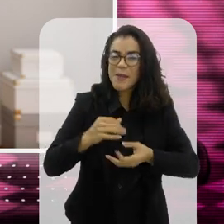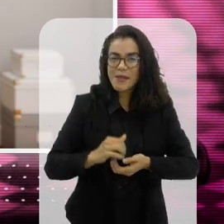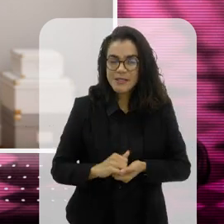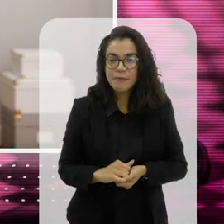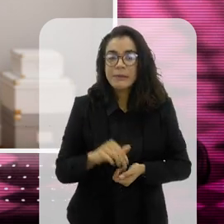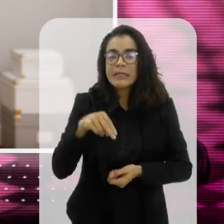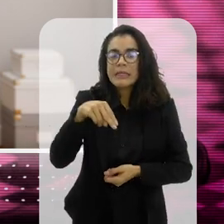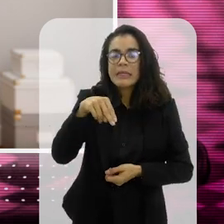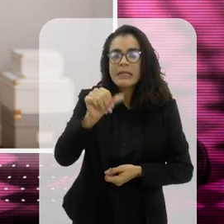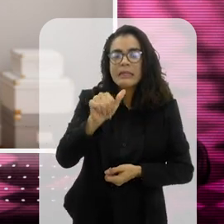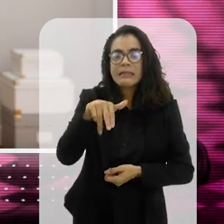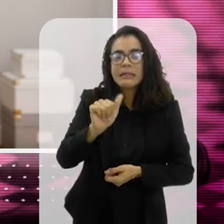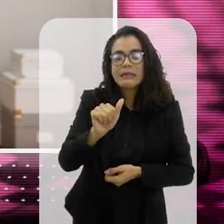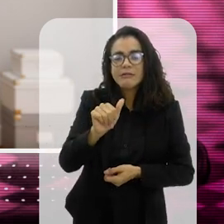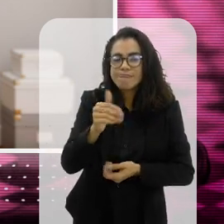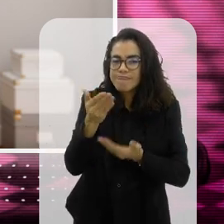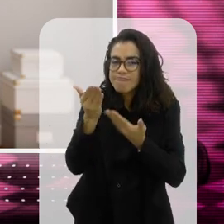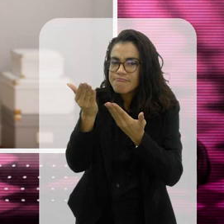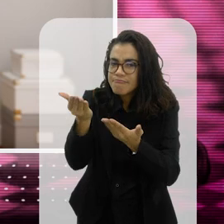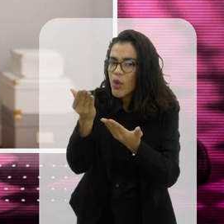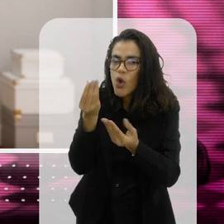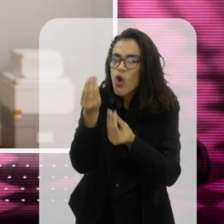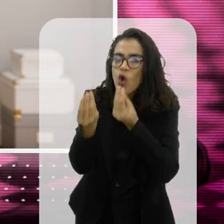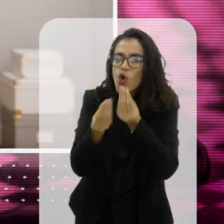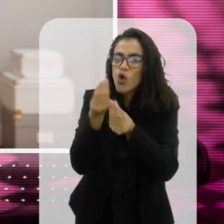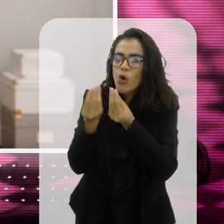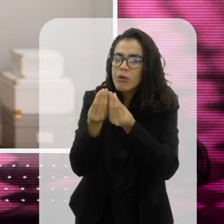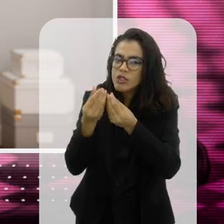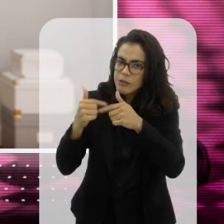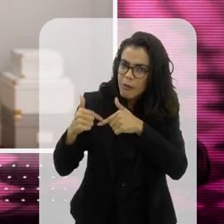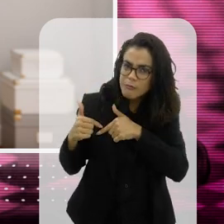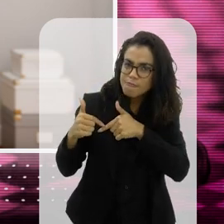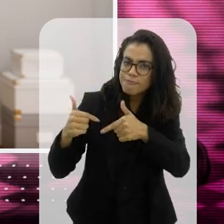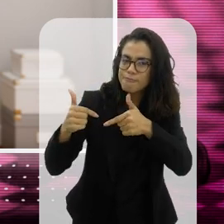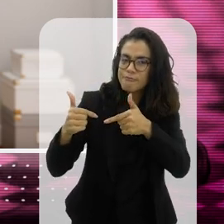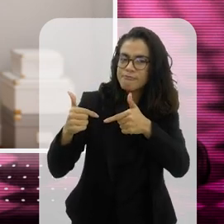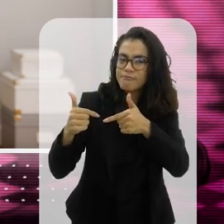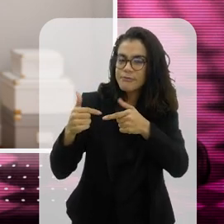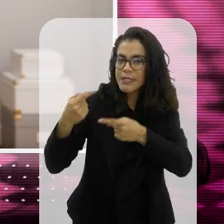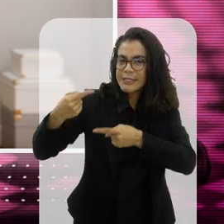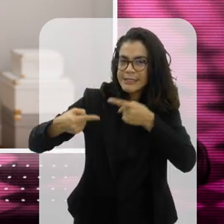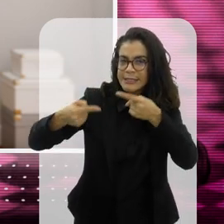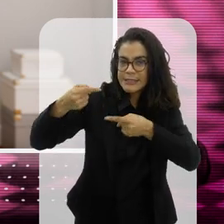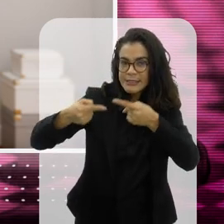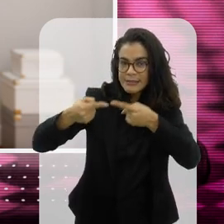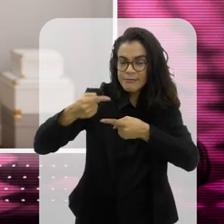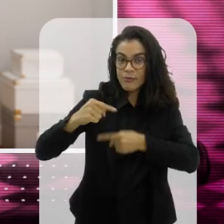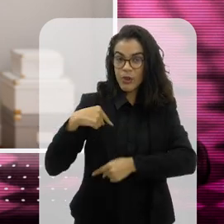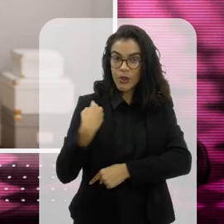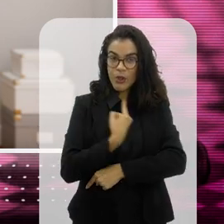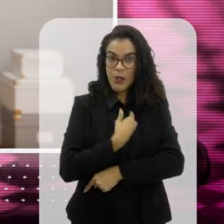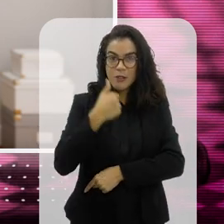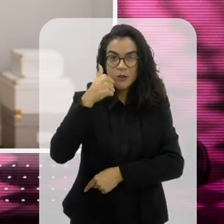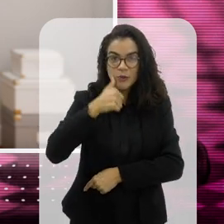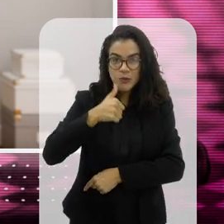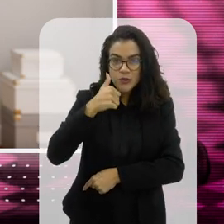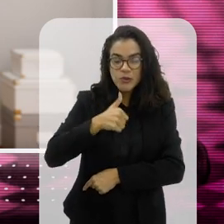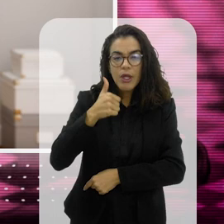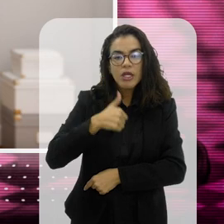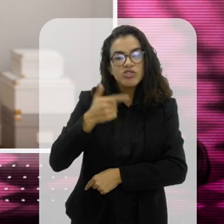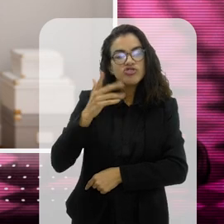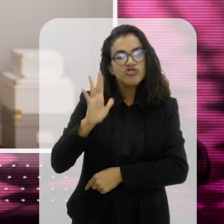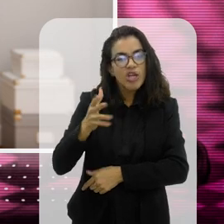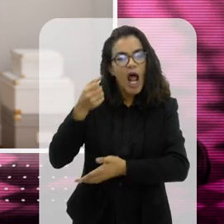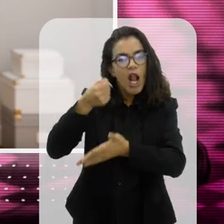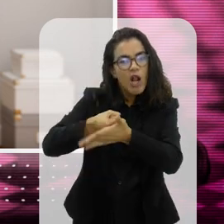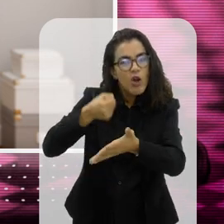Então, aí eu queria saber, ô Nana, como que a gente pode validar realmente esse debate? Que nós mulheres, a gente